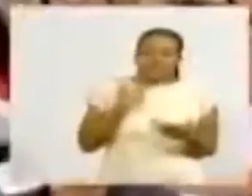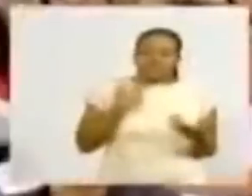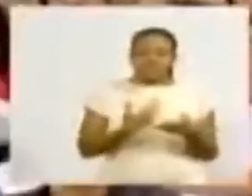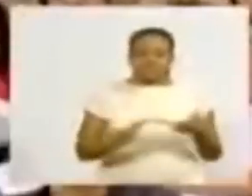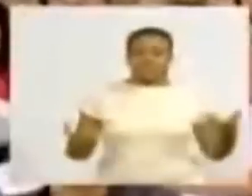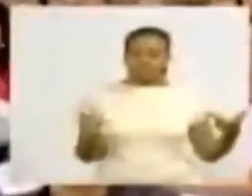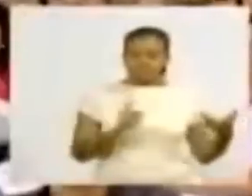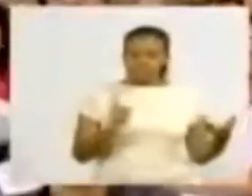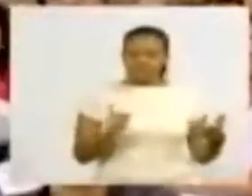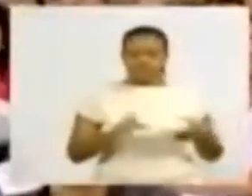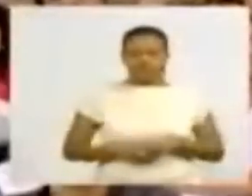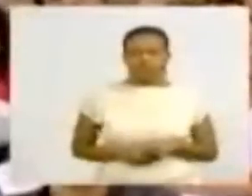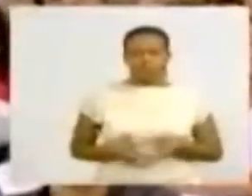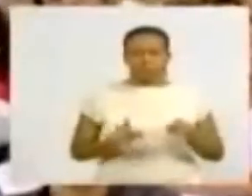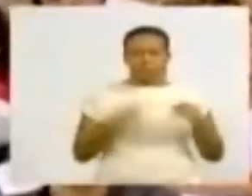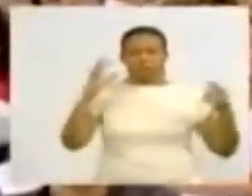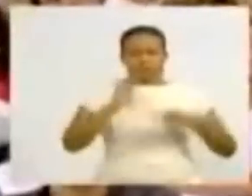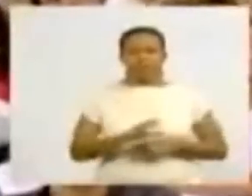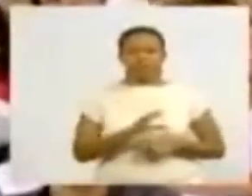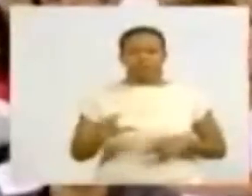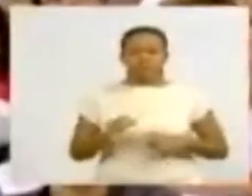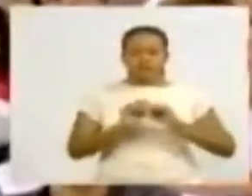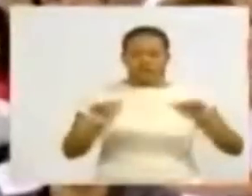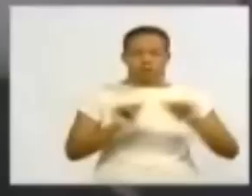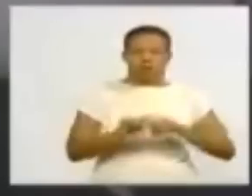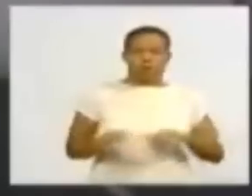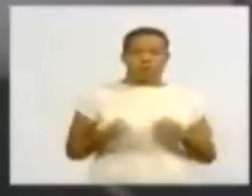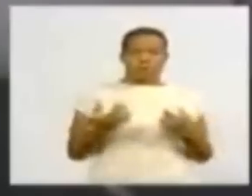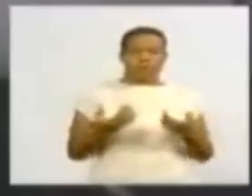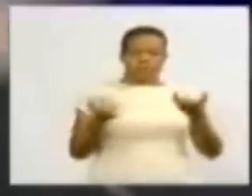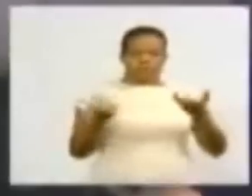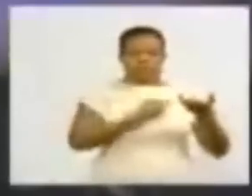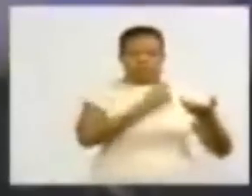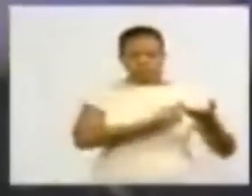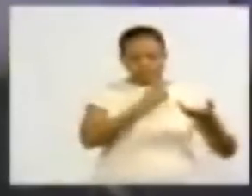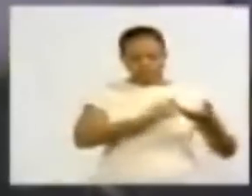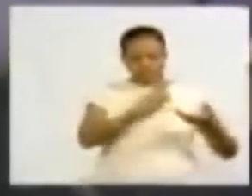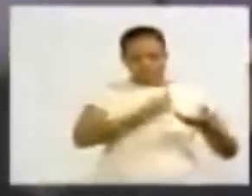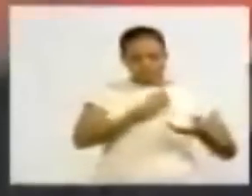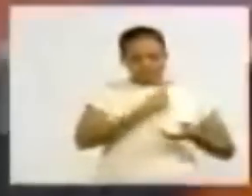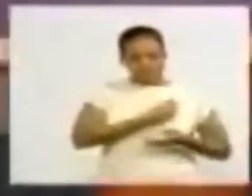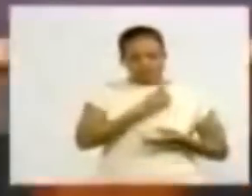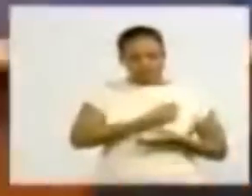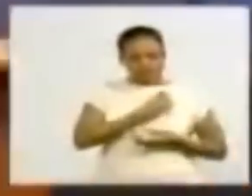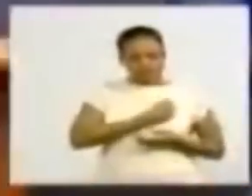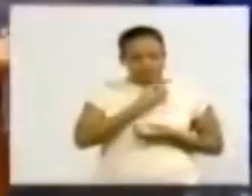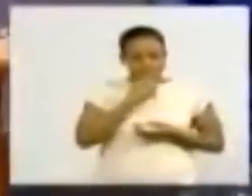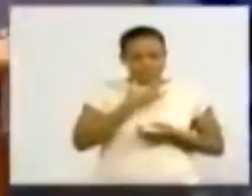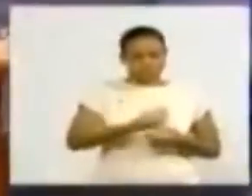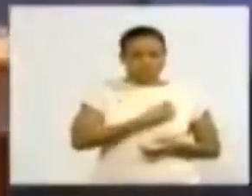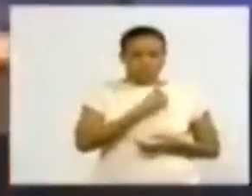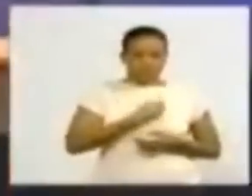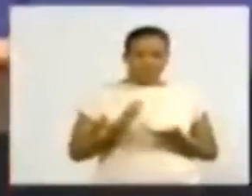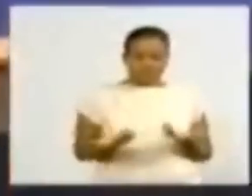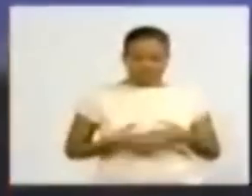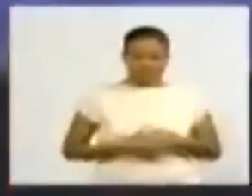O anúncio do Evangelho é para nos permitir a vida. E no momento que você escolhe pela vida, você descobre o avesso,